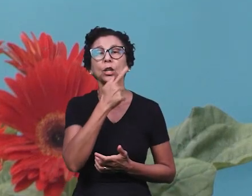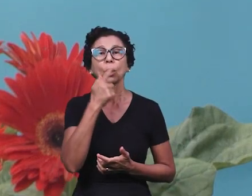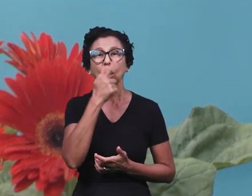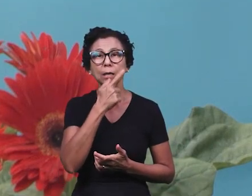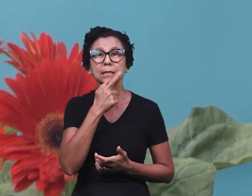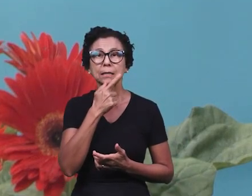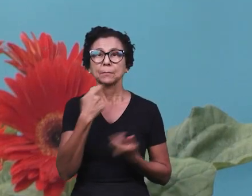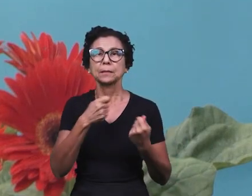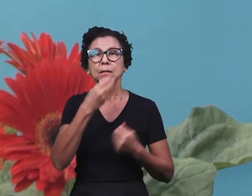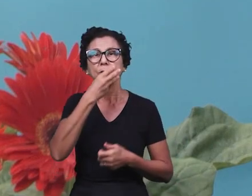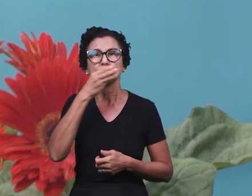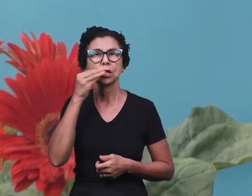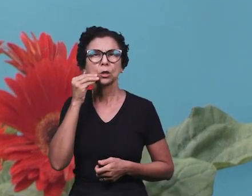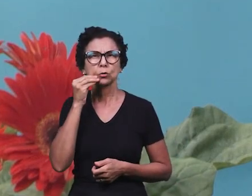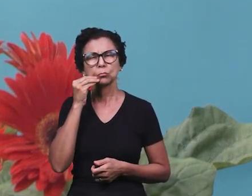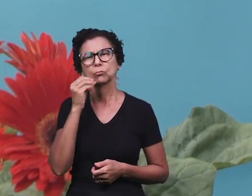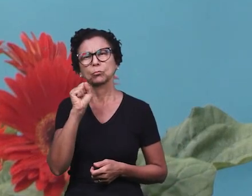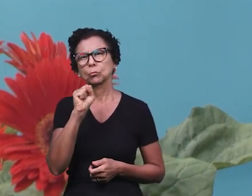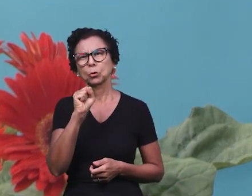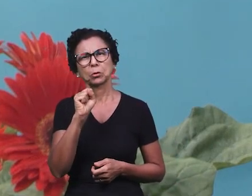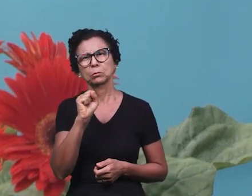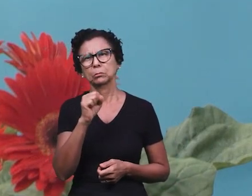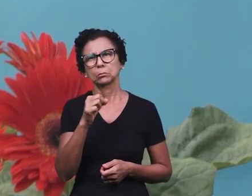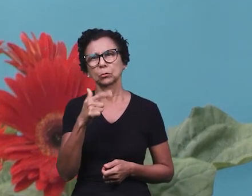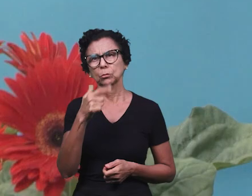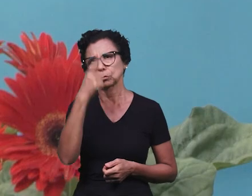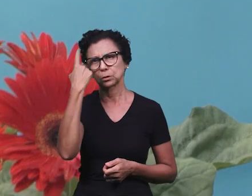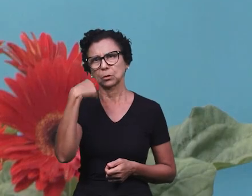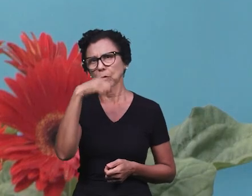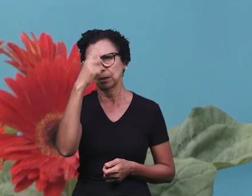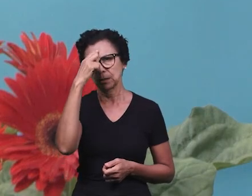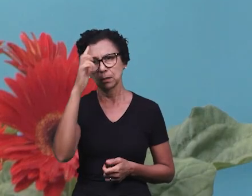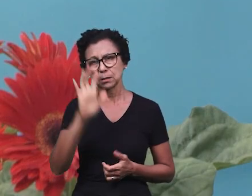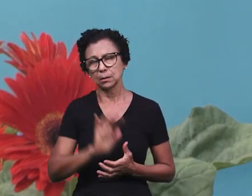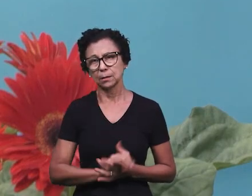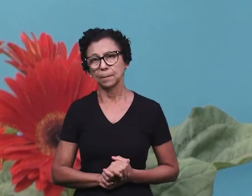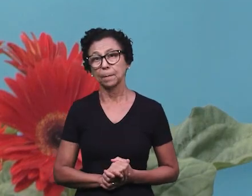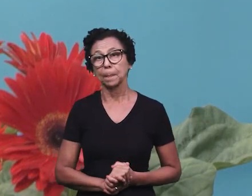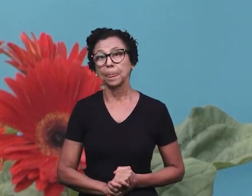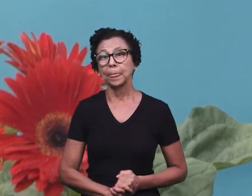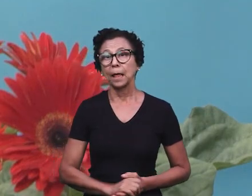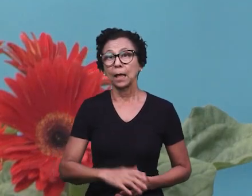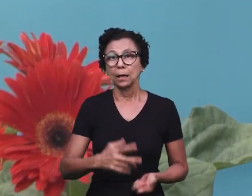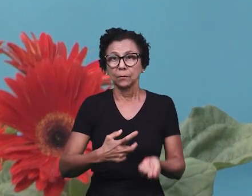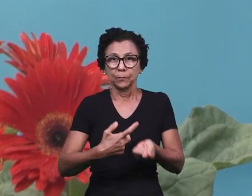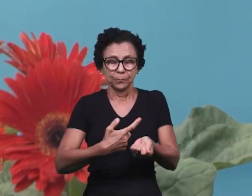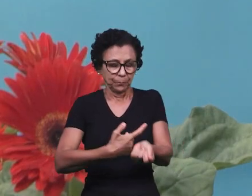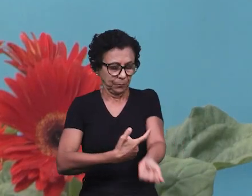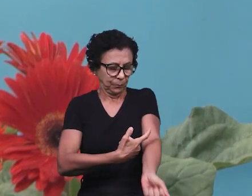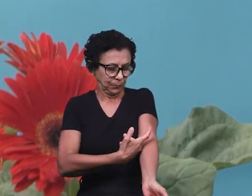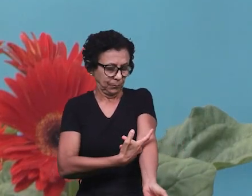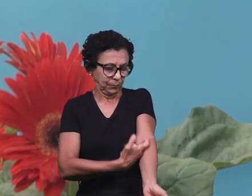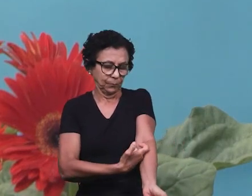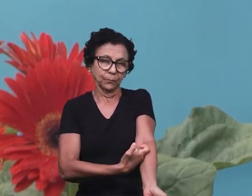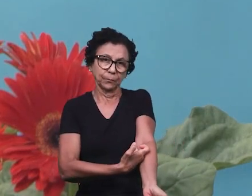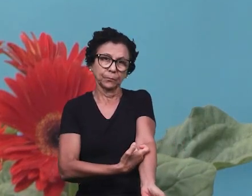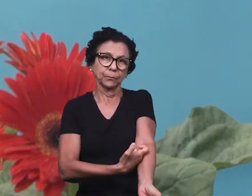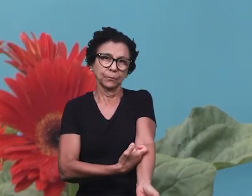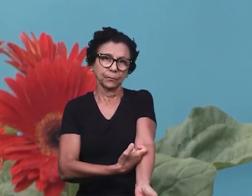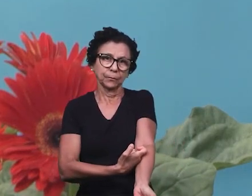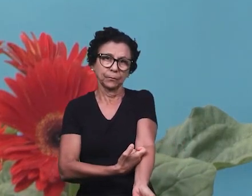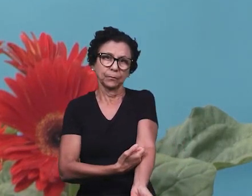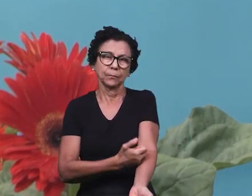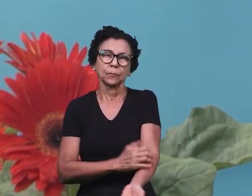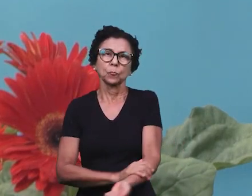pede para fazer um jejum de 8 a 12 horas, né? A primeira medida, a gente geralmente